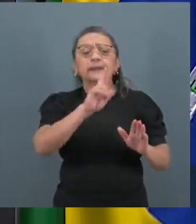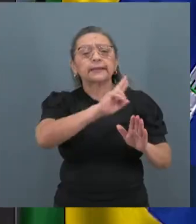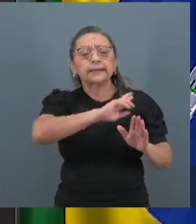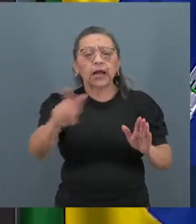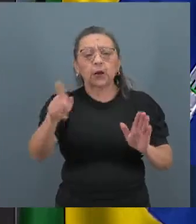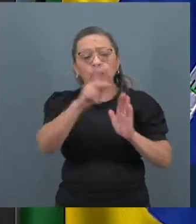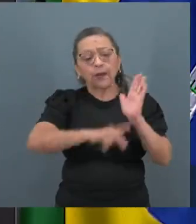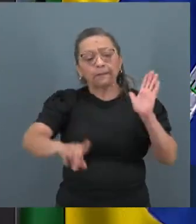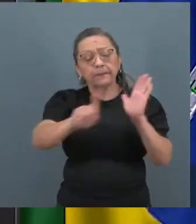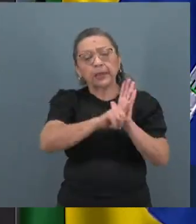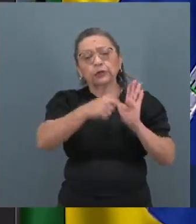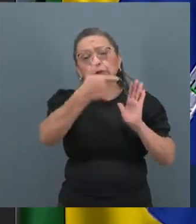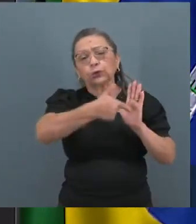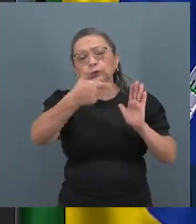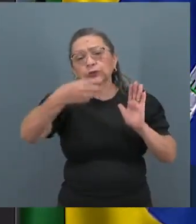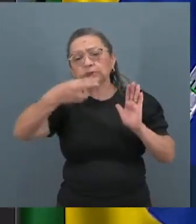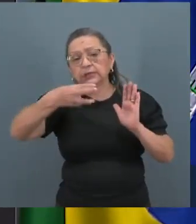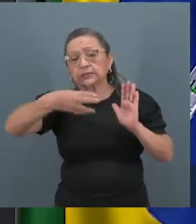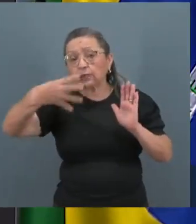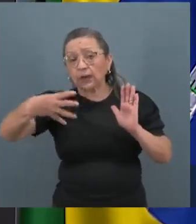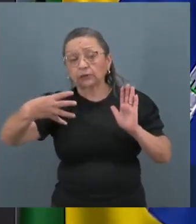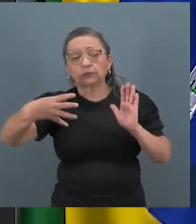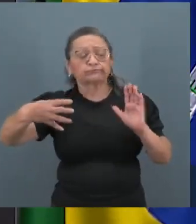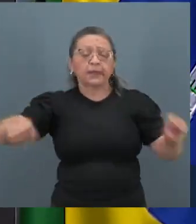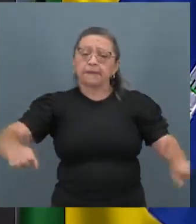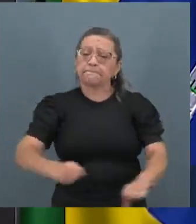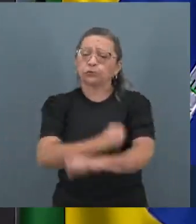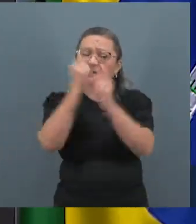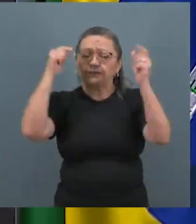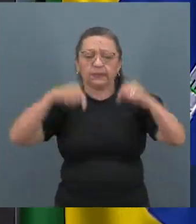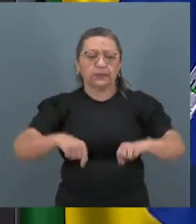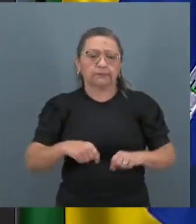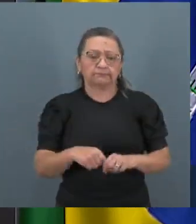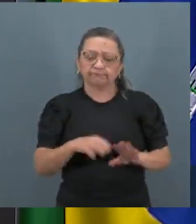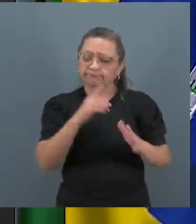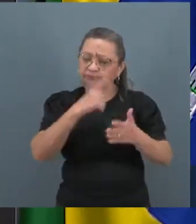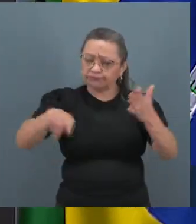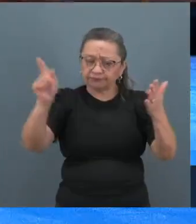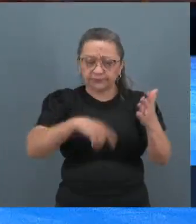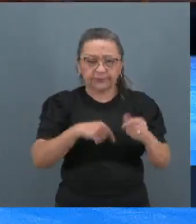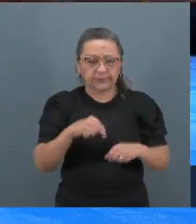PL 2234, que é inoportuno nessa casa. Deus abençoe a todos.